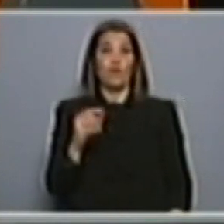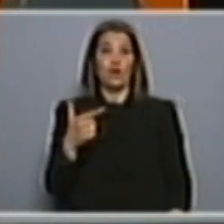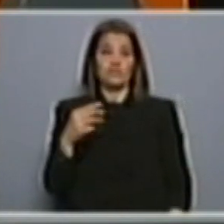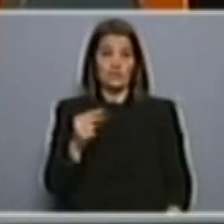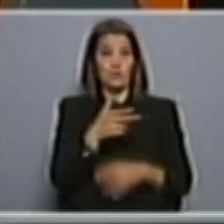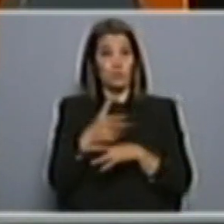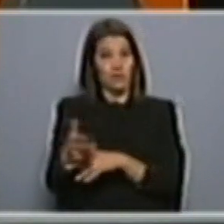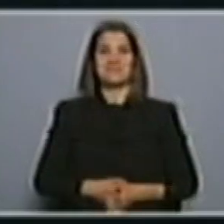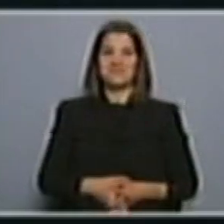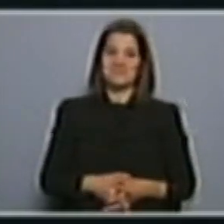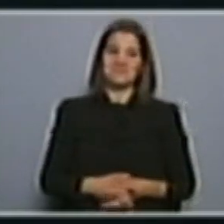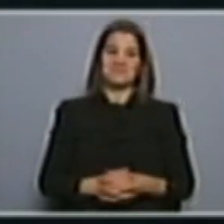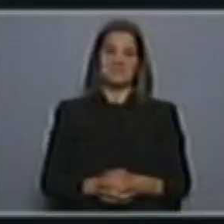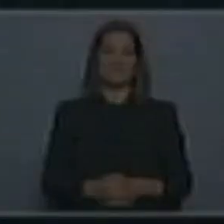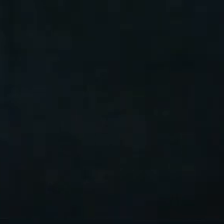mostrar essa reportagem.